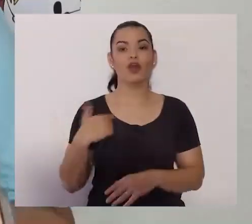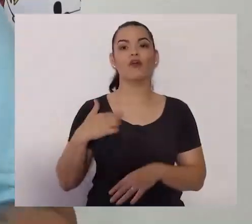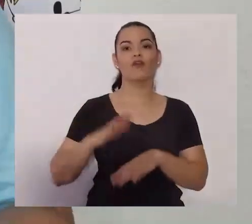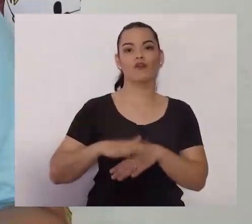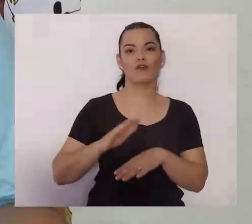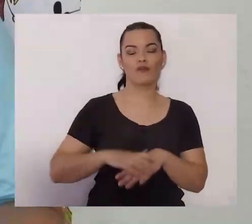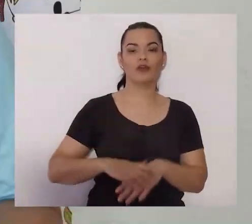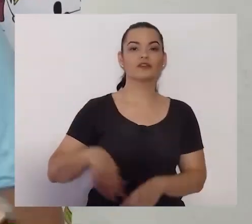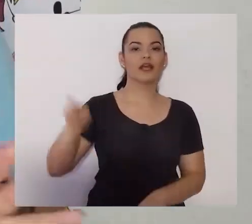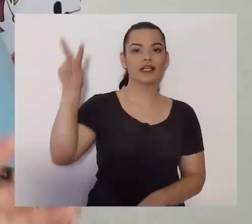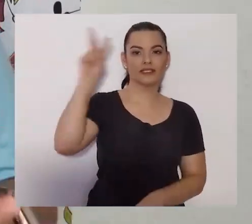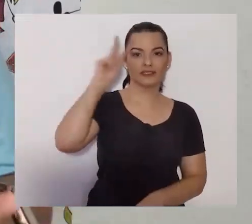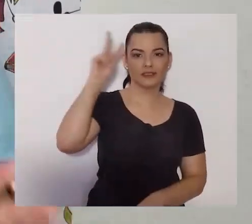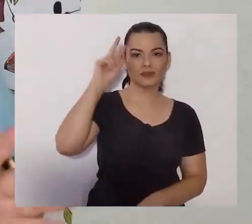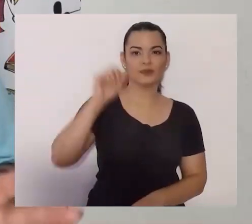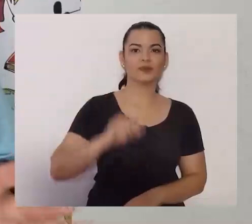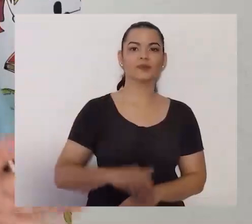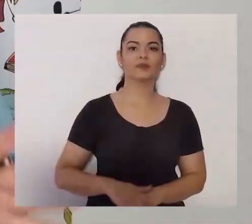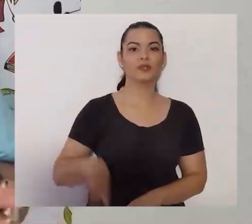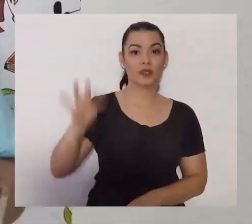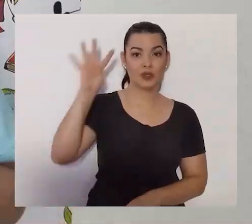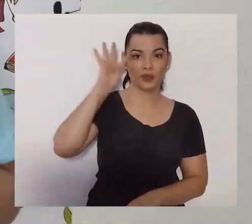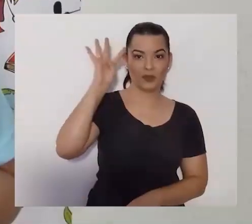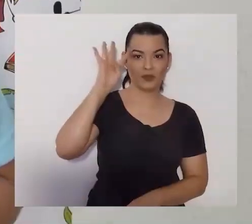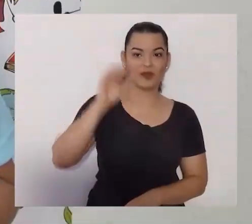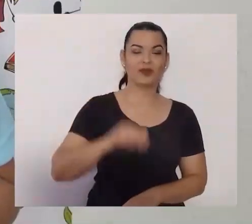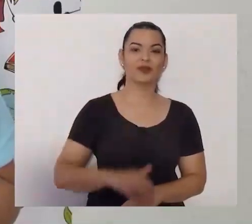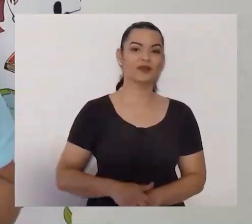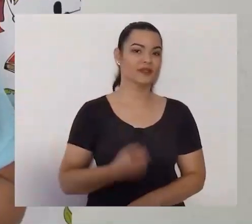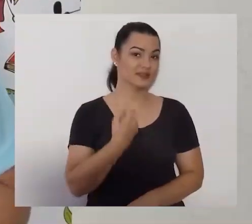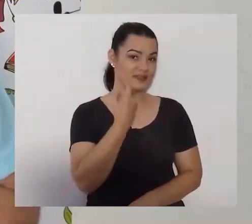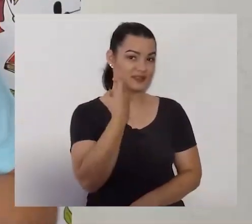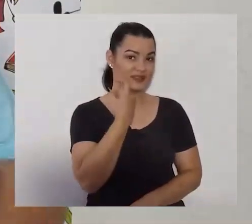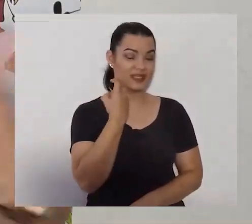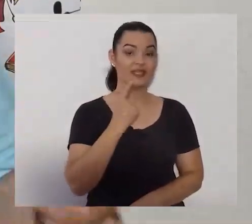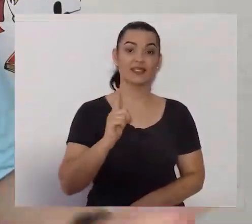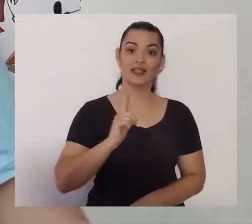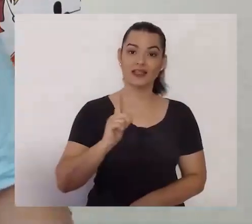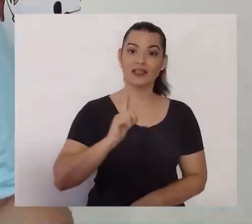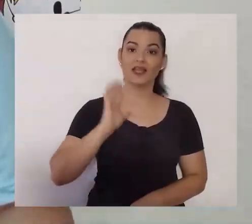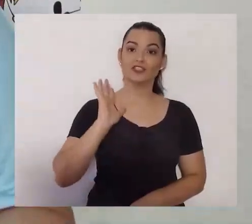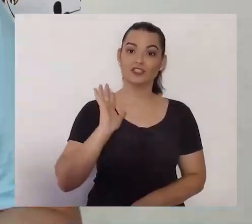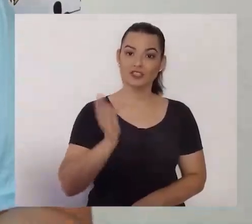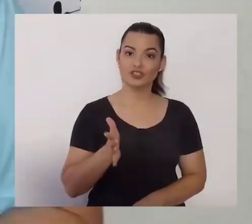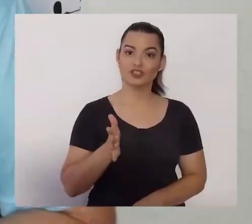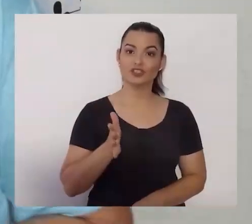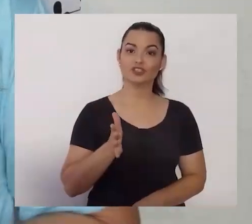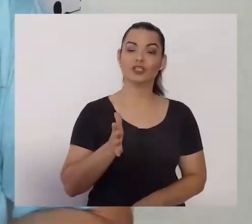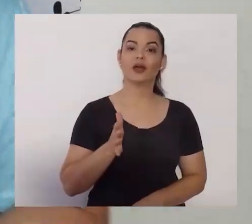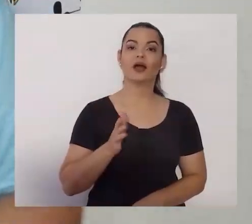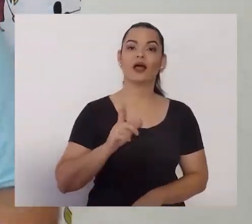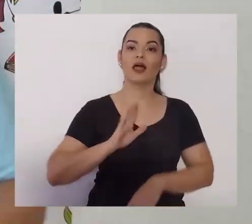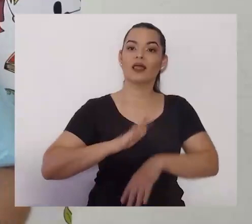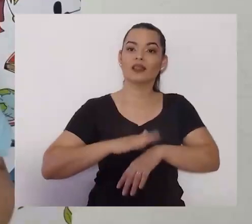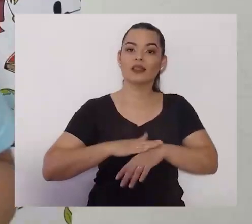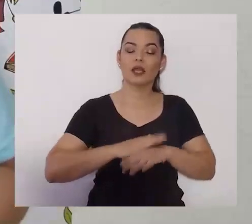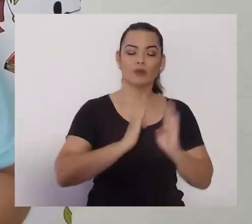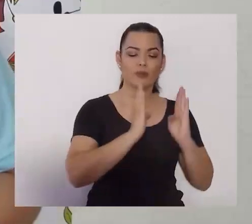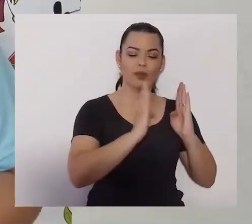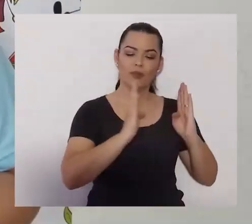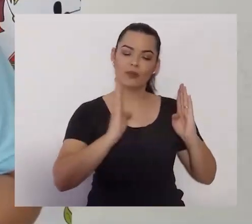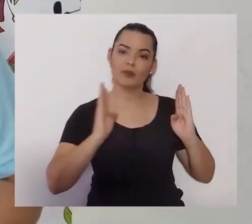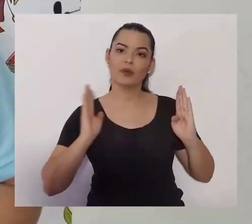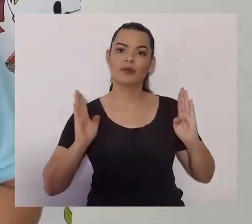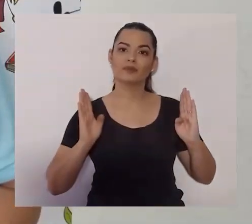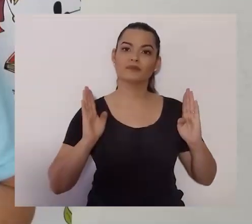quarta e da sexta, de acordo com um cronograma que as pessoas responsáveis aí pelo programa